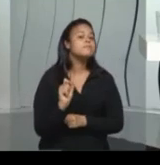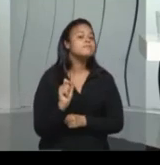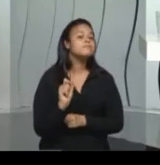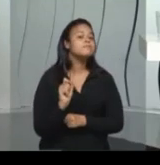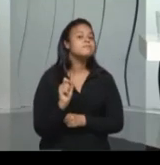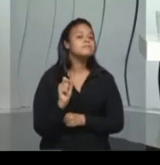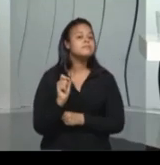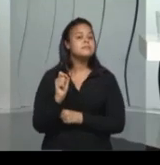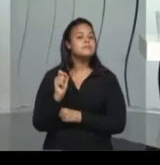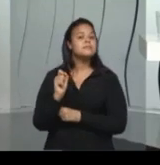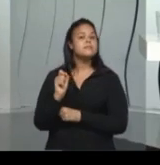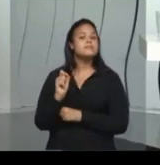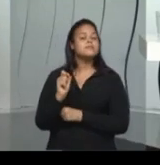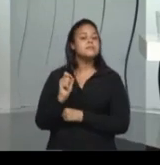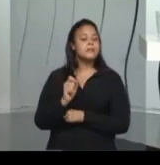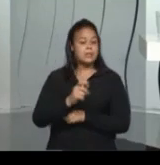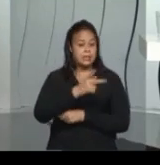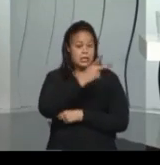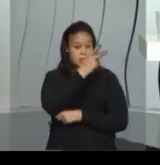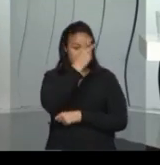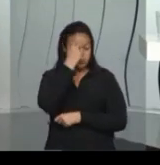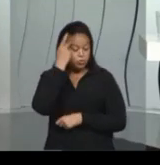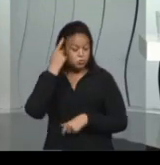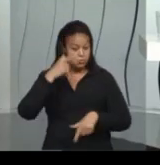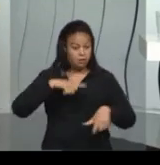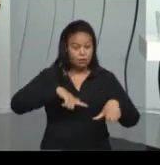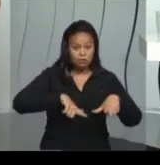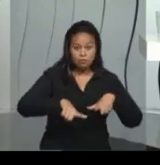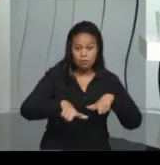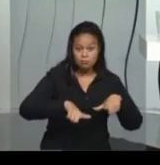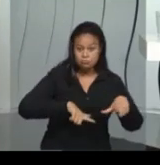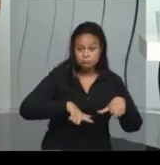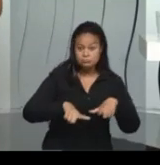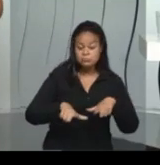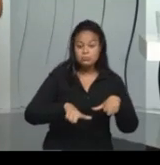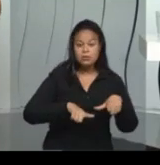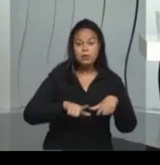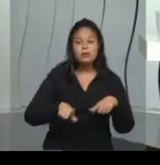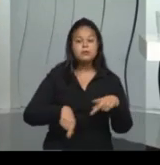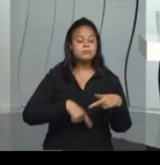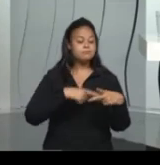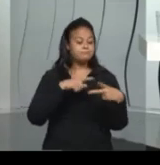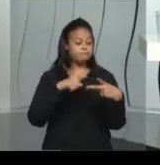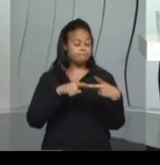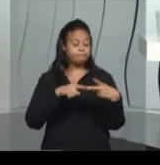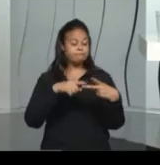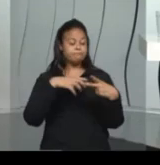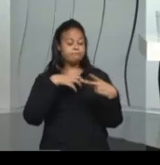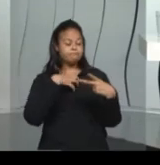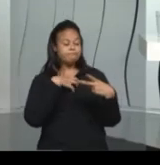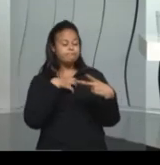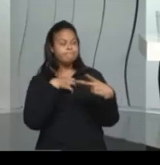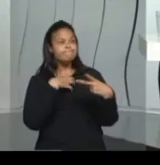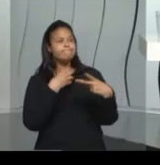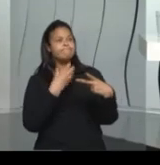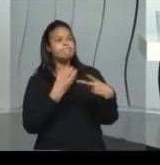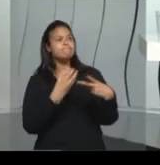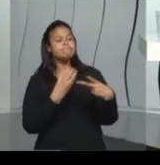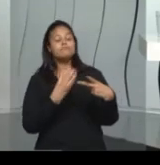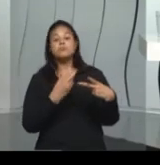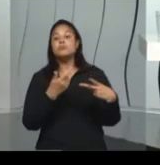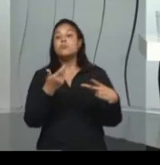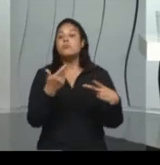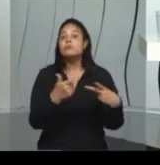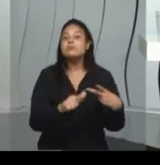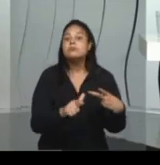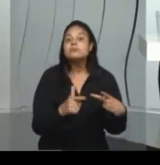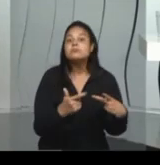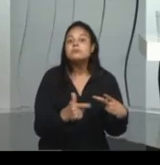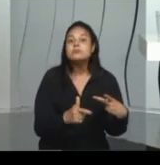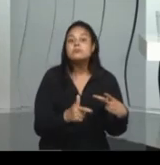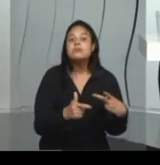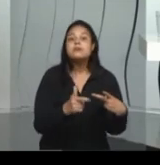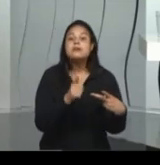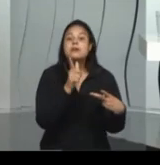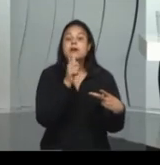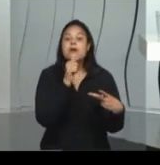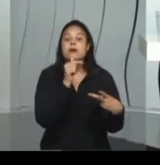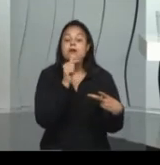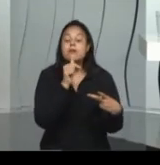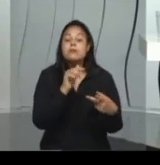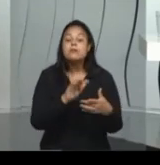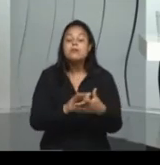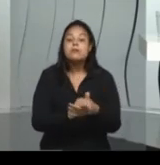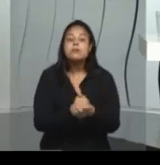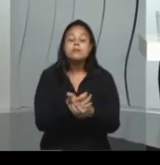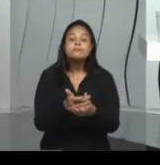né, dos comerciantes, o que está acontecendo. Tem uma parte que sensibiliza, não tem nem água para lavar a mão,